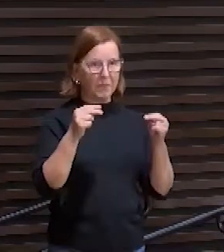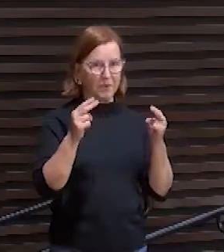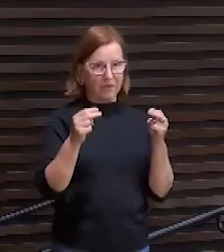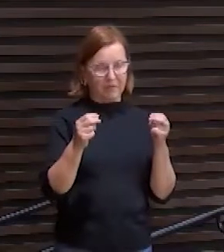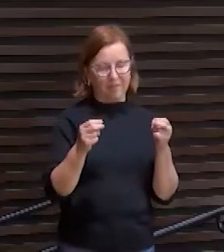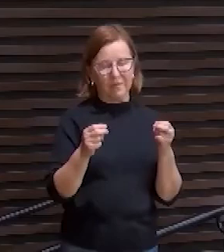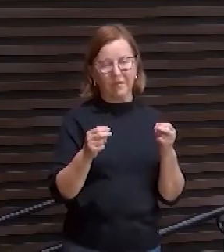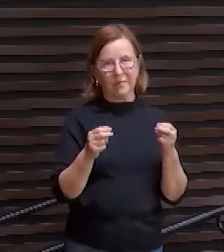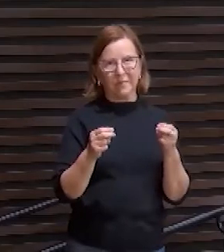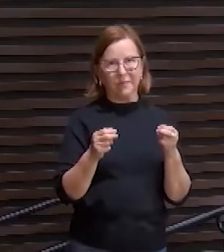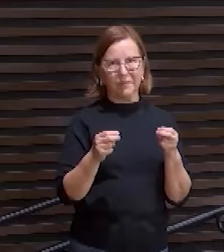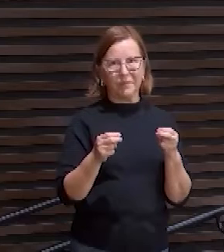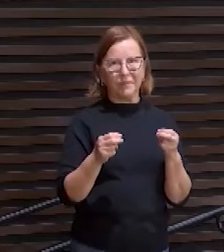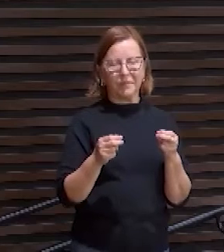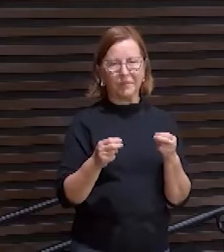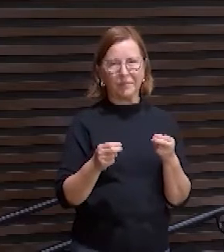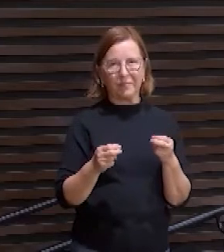momento,